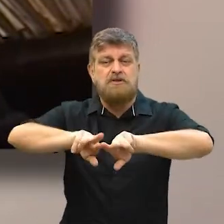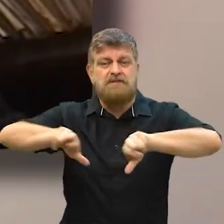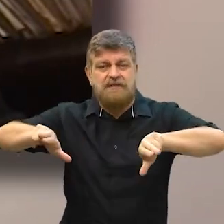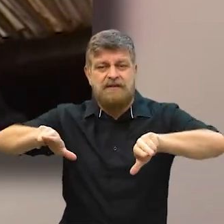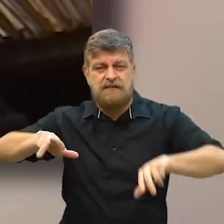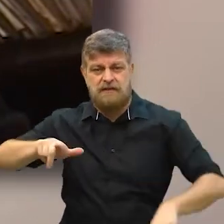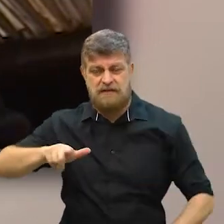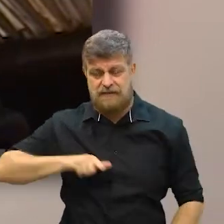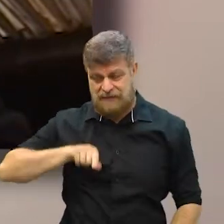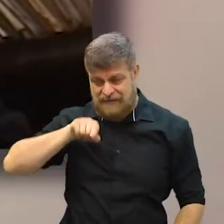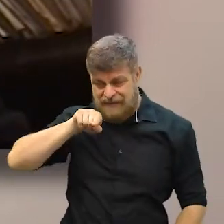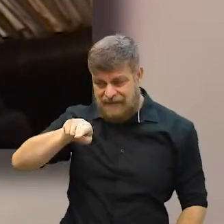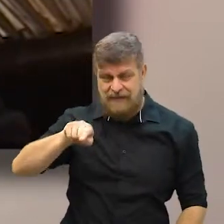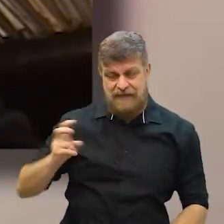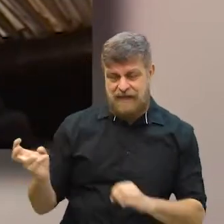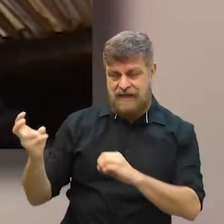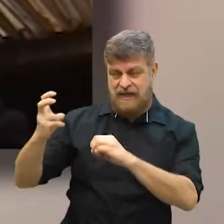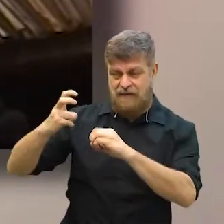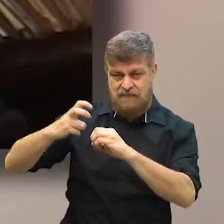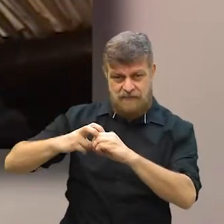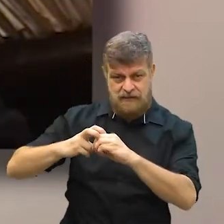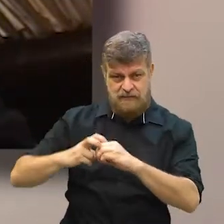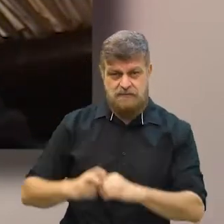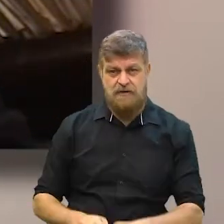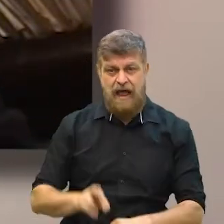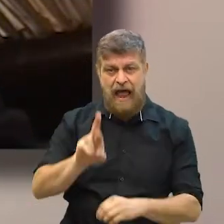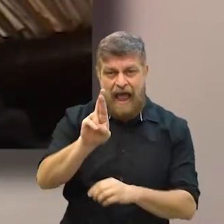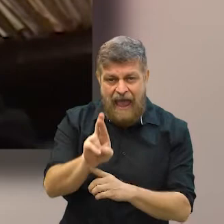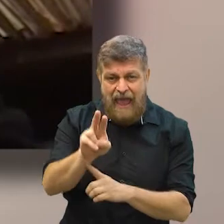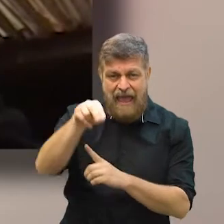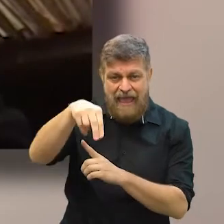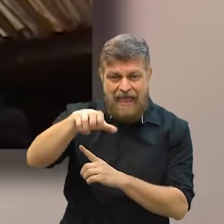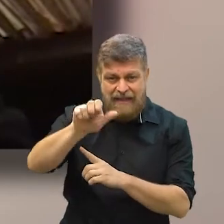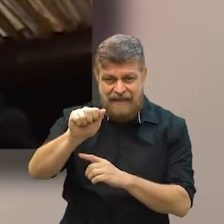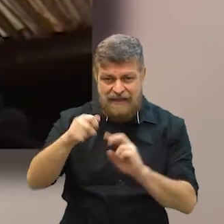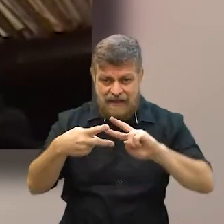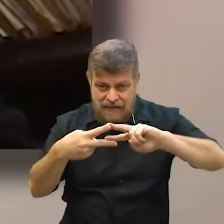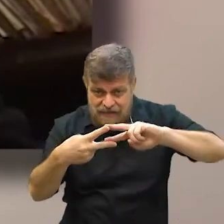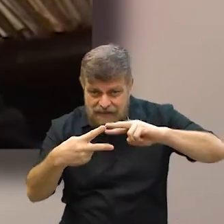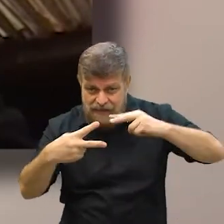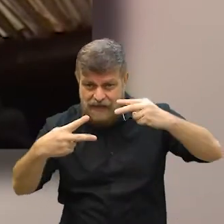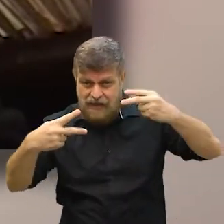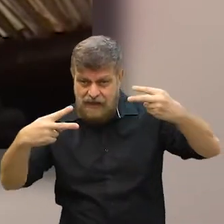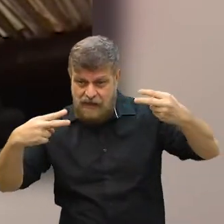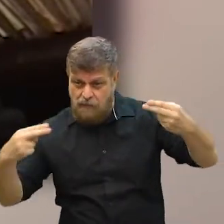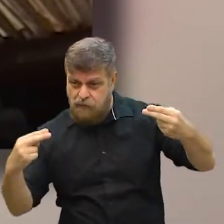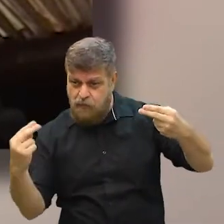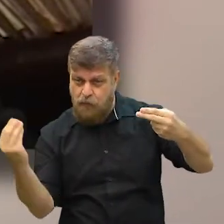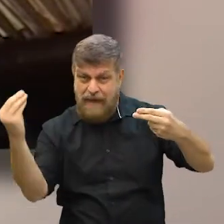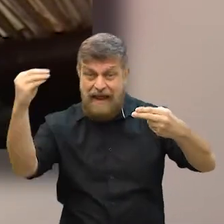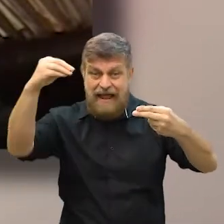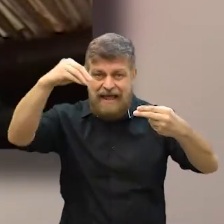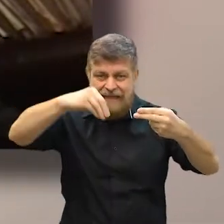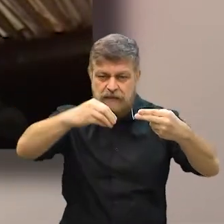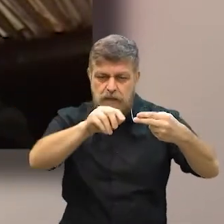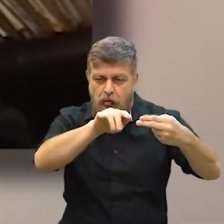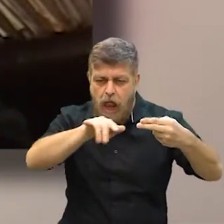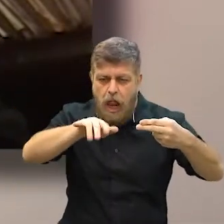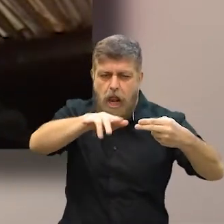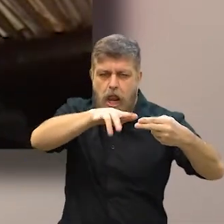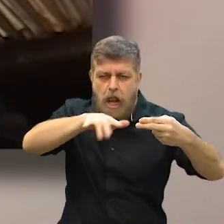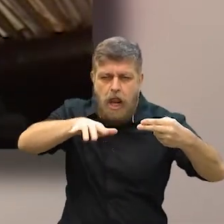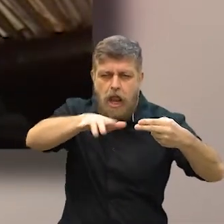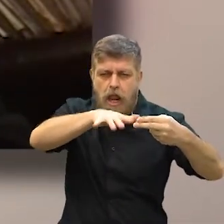um retrovírus. Ele é um vírus RNA que entra na célula como RNA. Esse